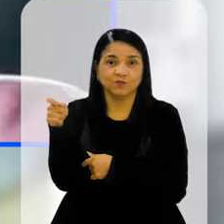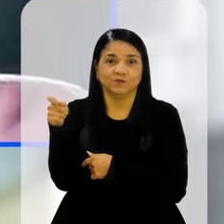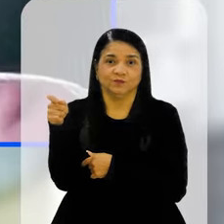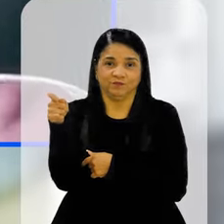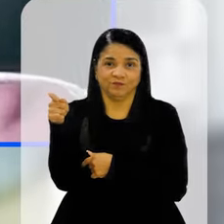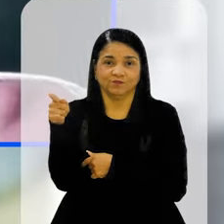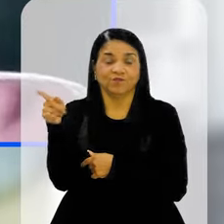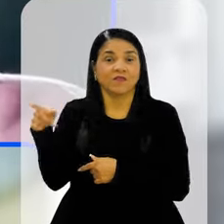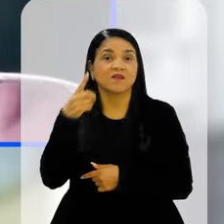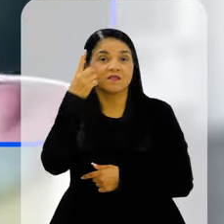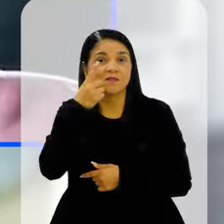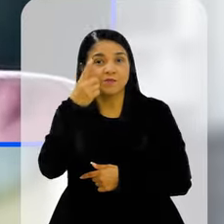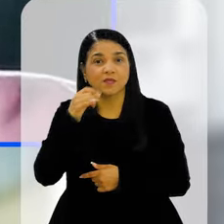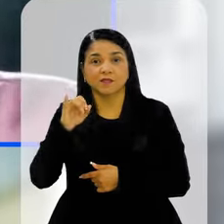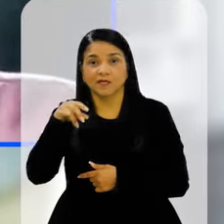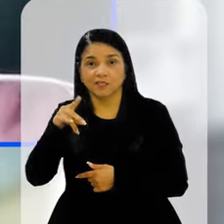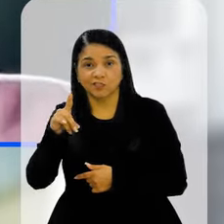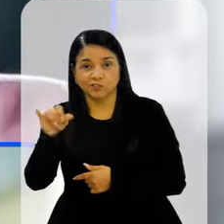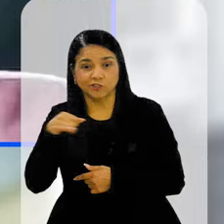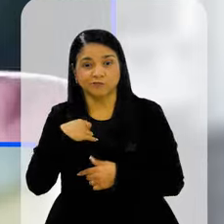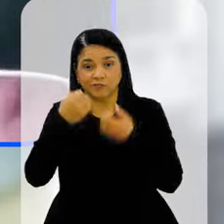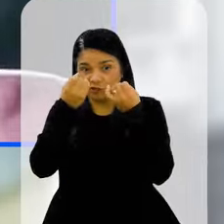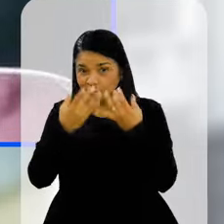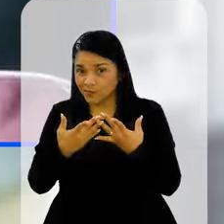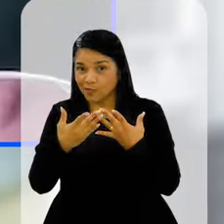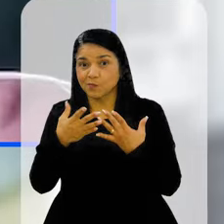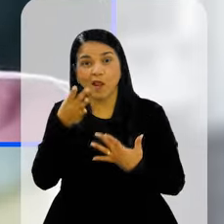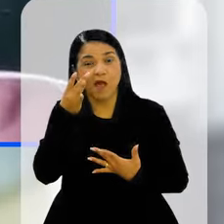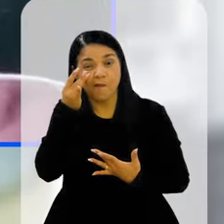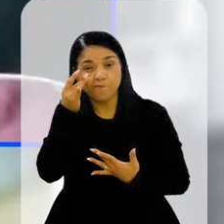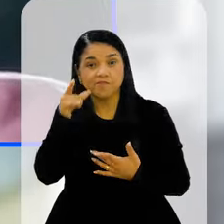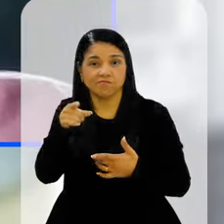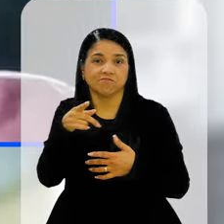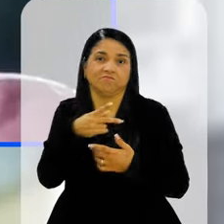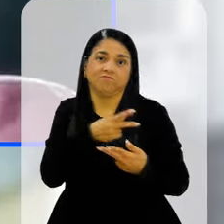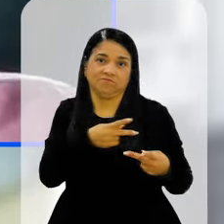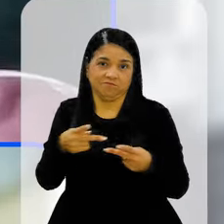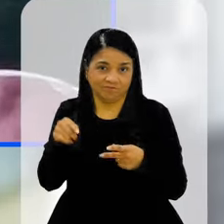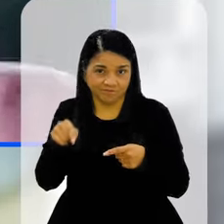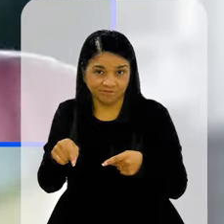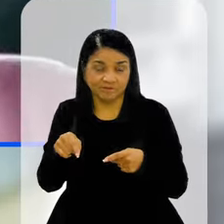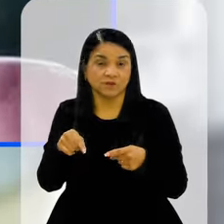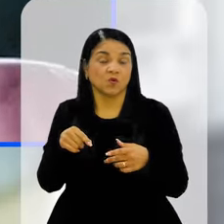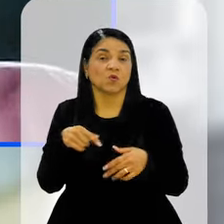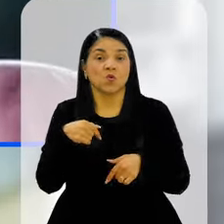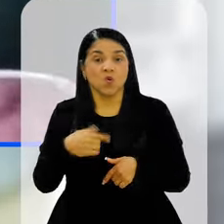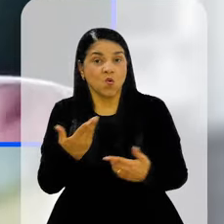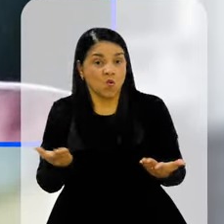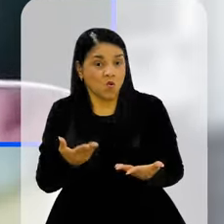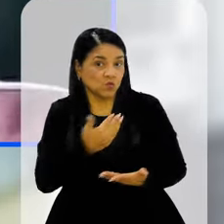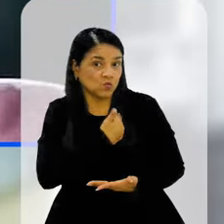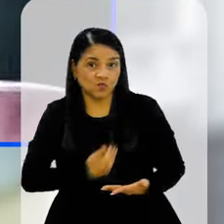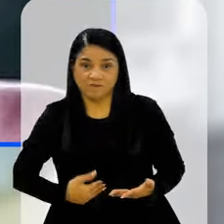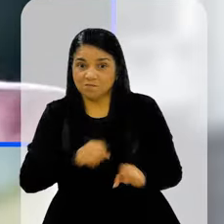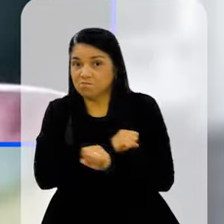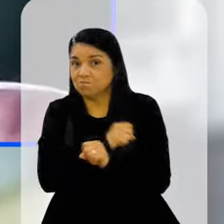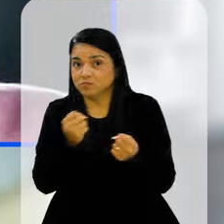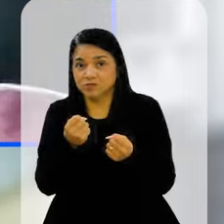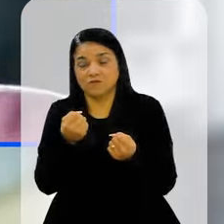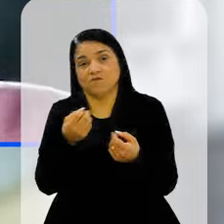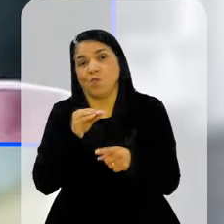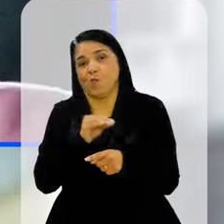né, que a deputada Melau está traçando aí cores vivas, não adianta. Nesse momento, o governo não